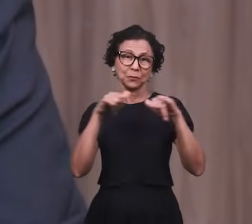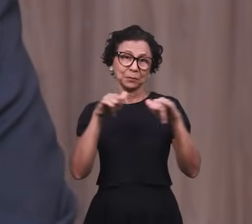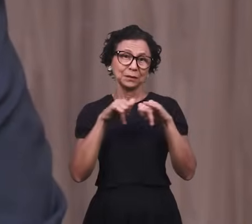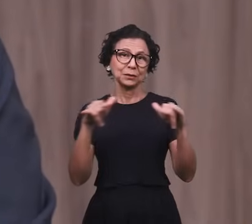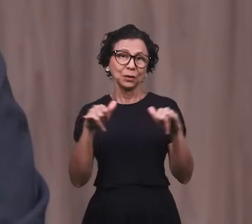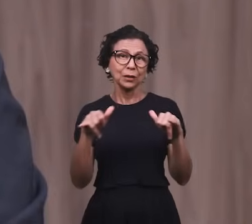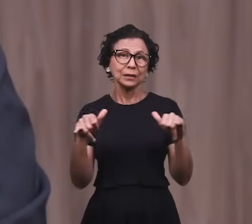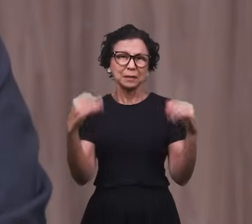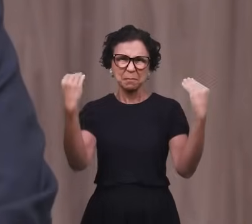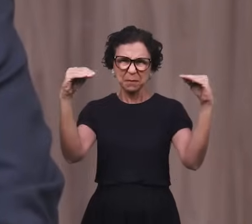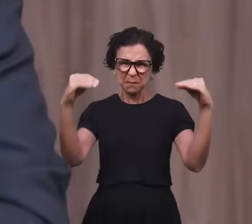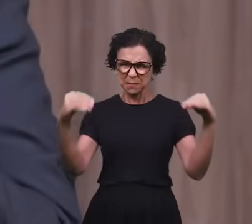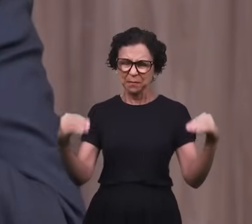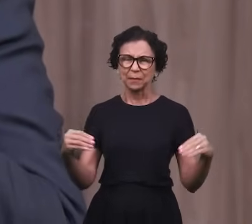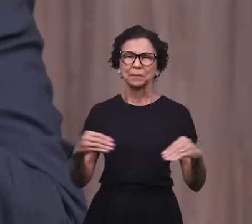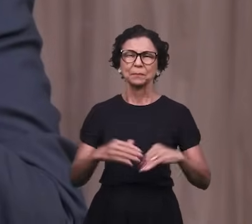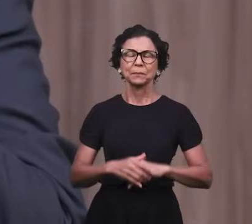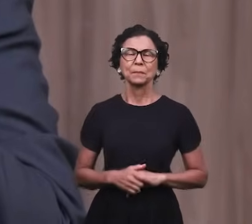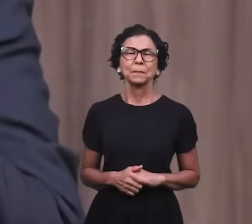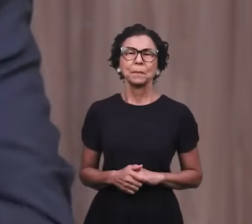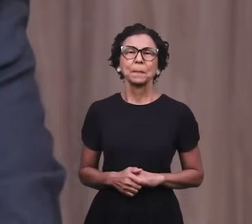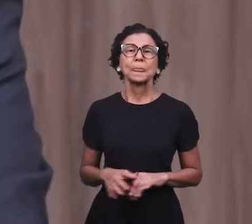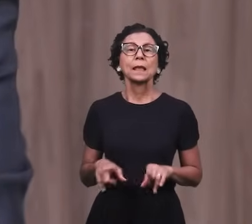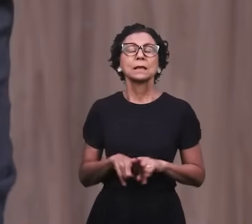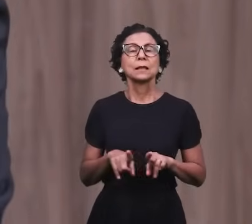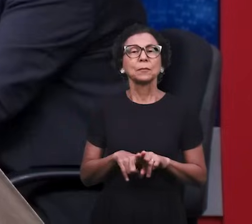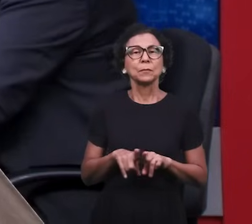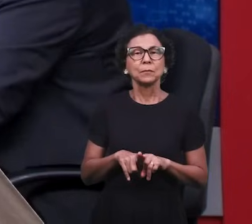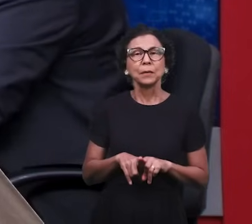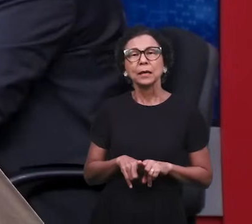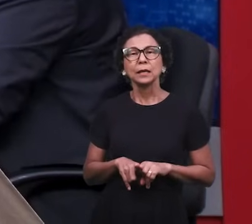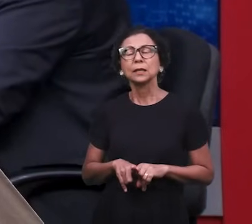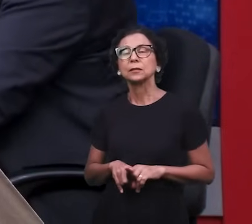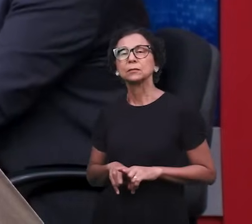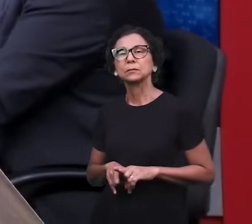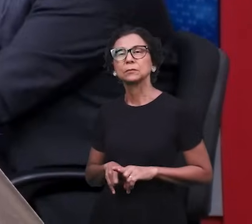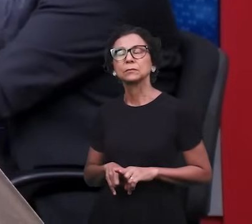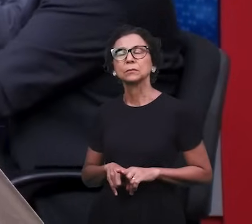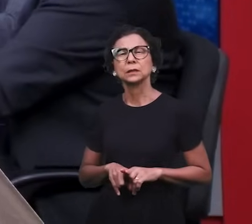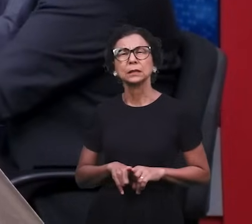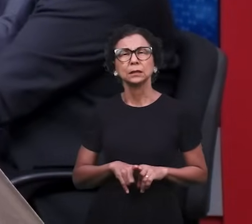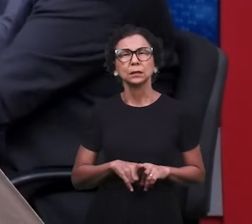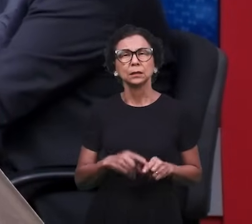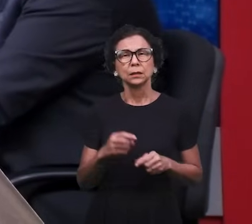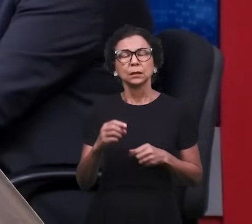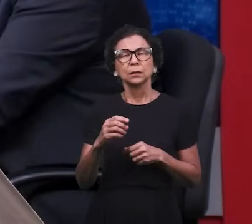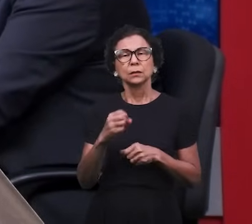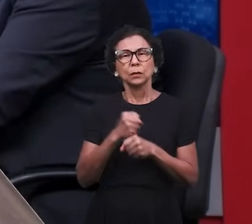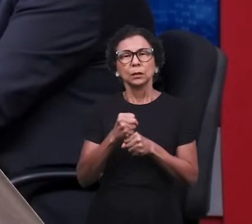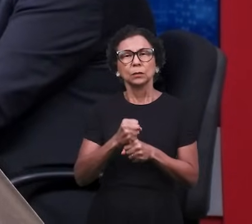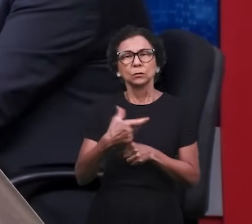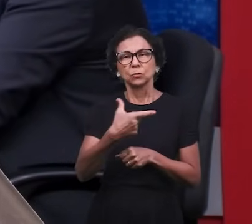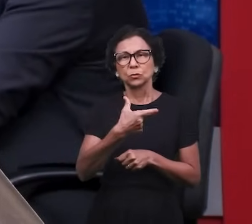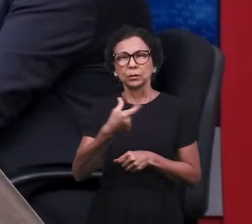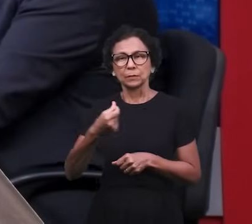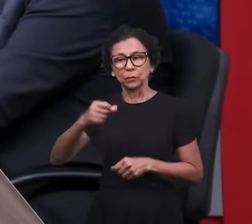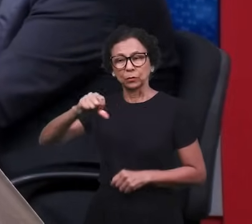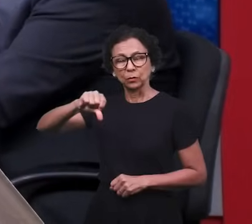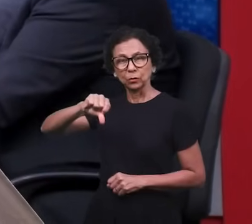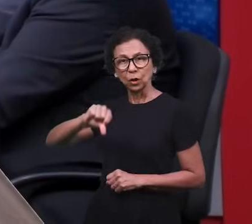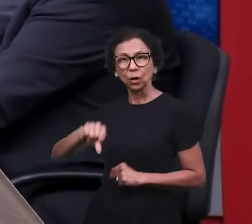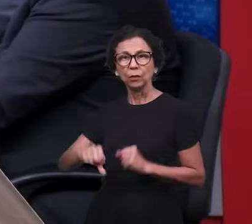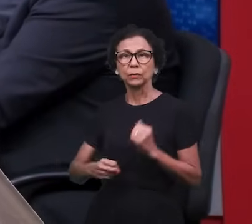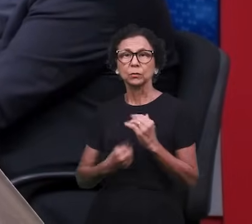informação e dados. E depois também houve um evento interessantíssimo, assim, que é importante mencionar, no ano de 2009, quando